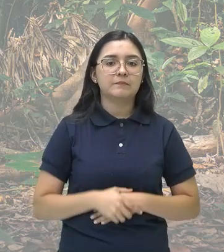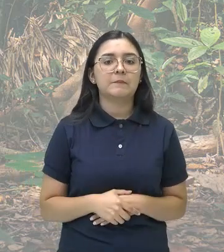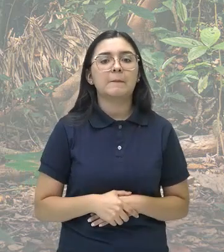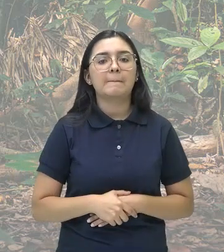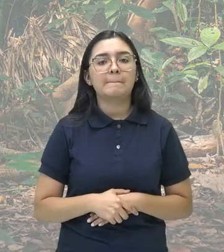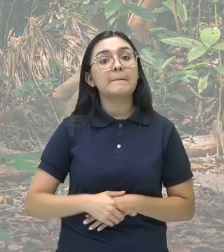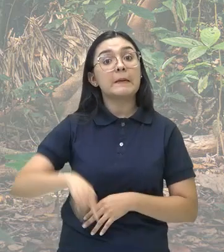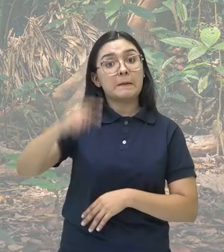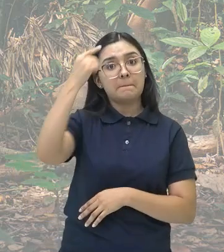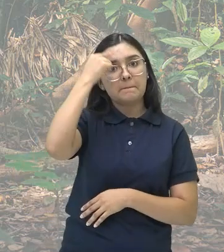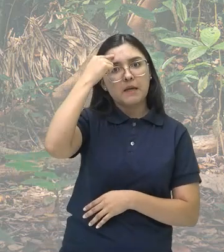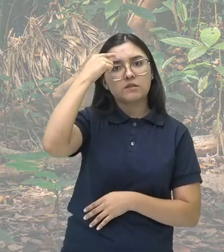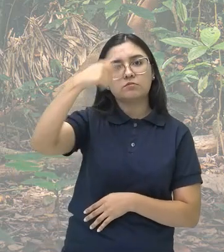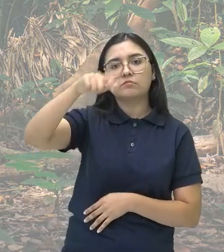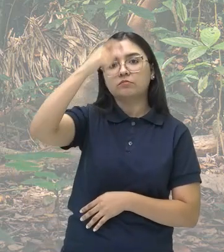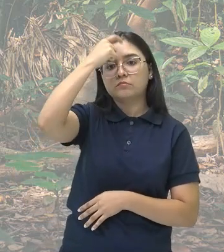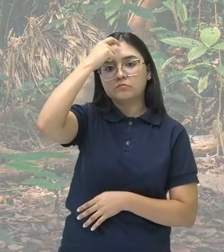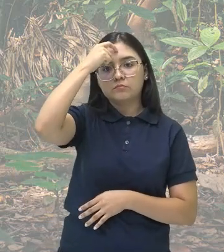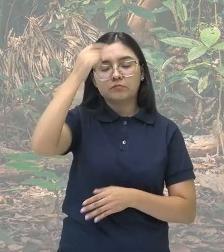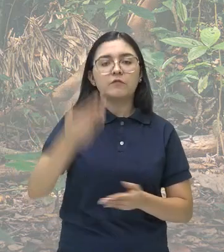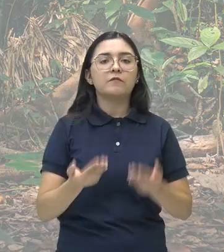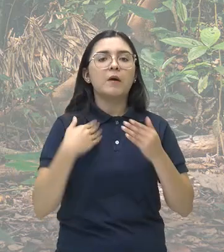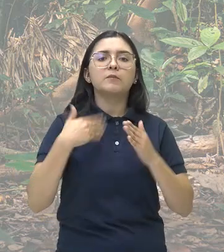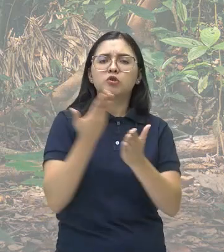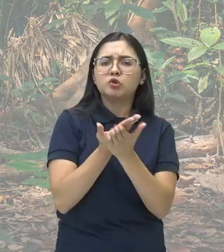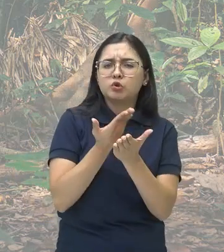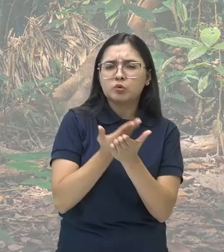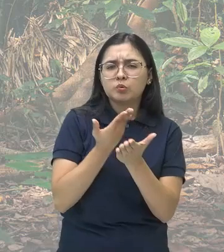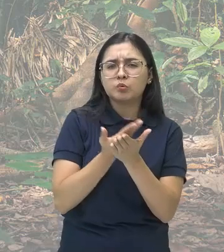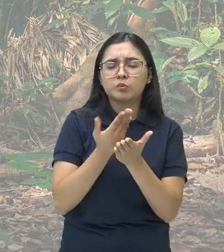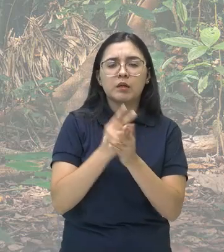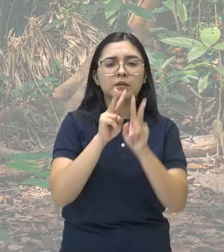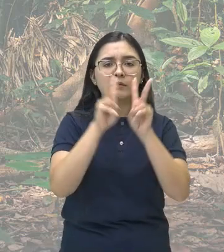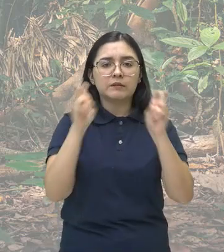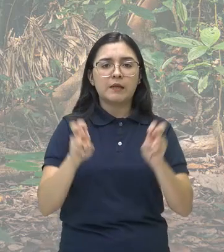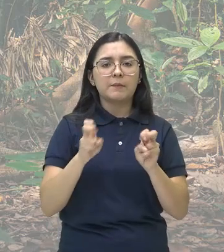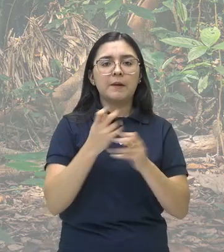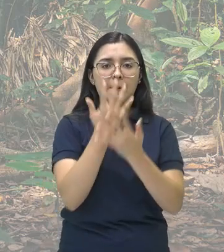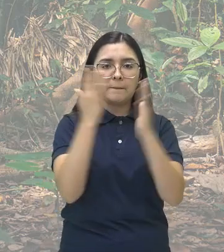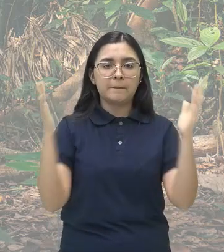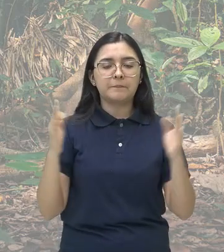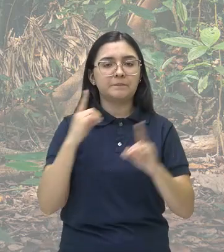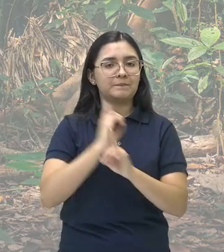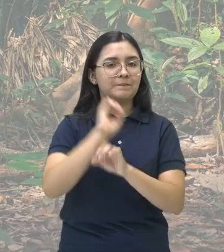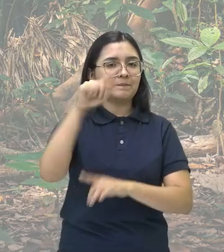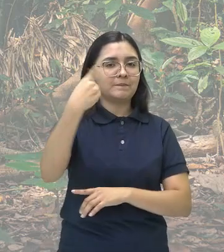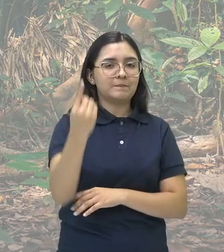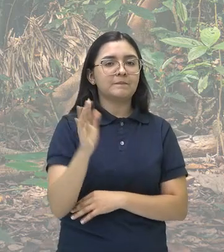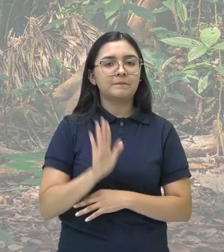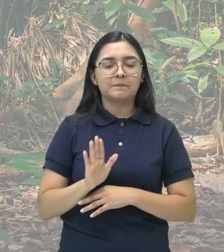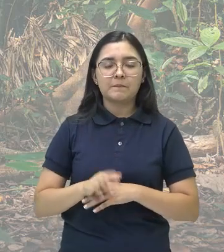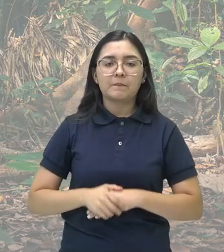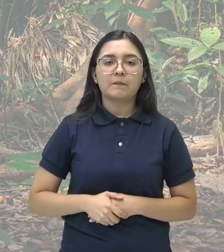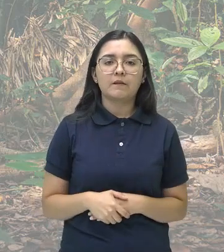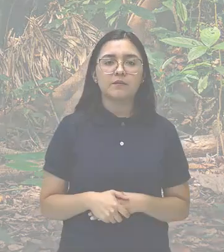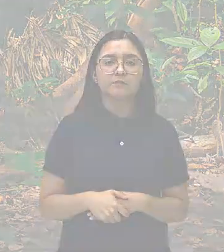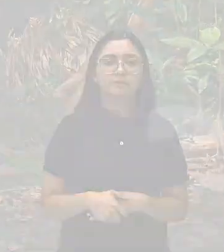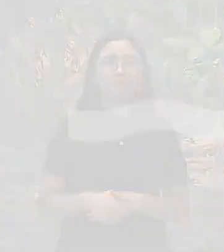e pense bem e vamos estudar cada vez mais sobre a questão ambiental. Até a próxima, pessoal!